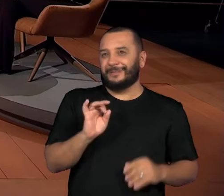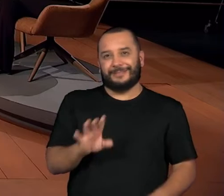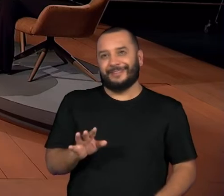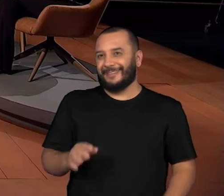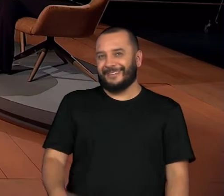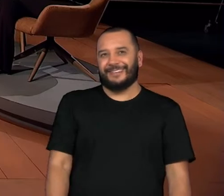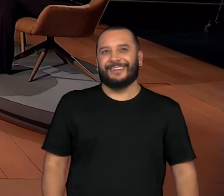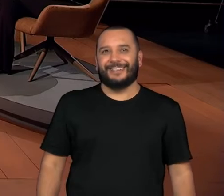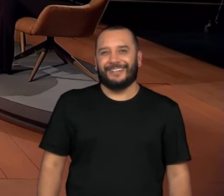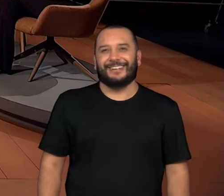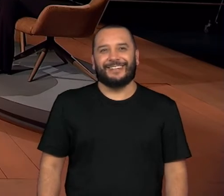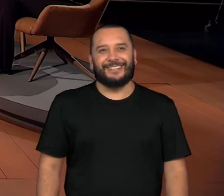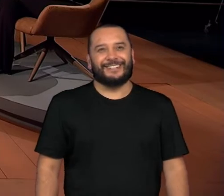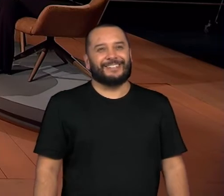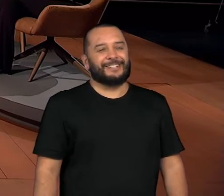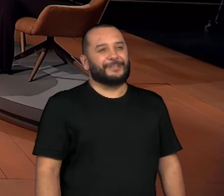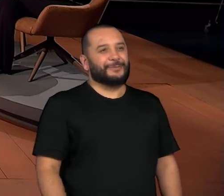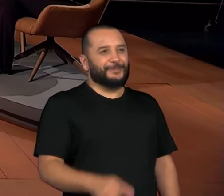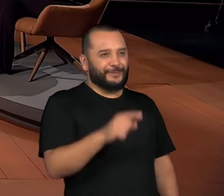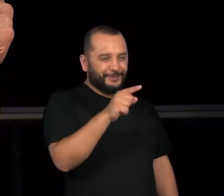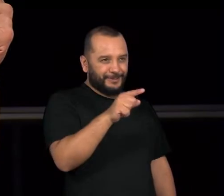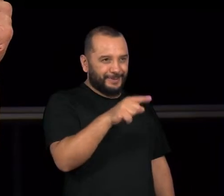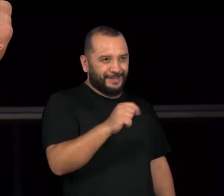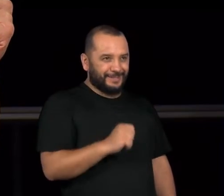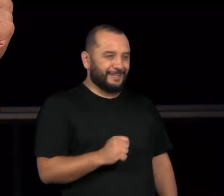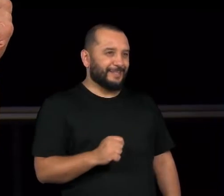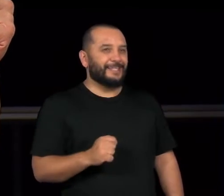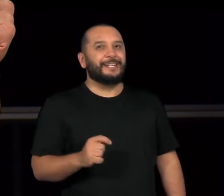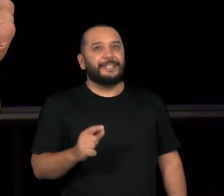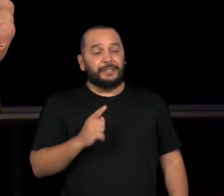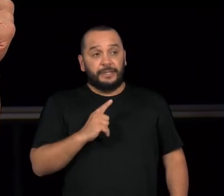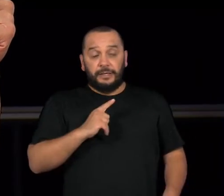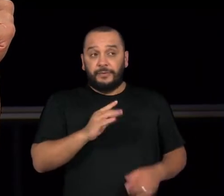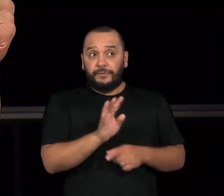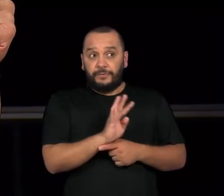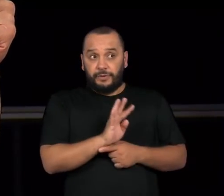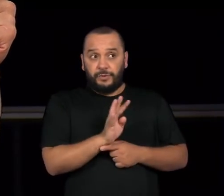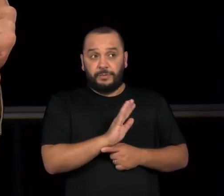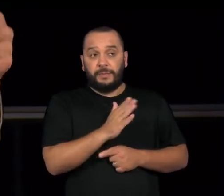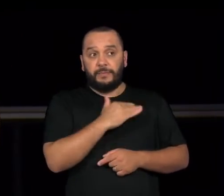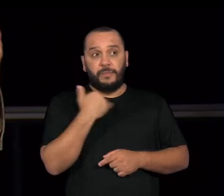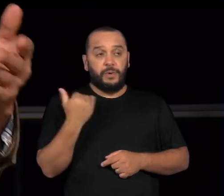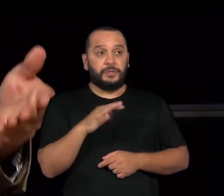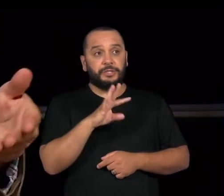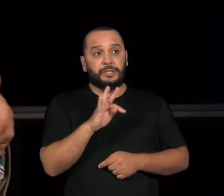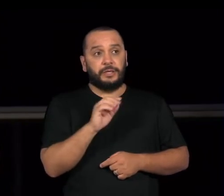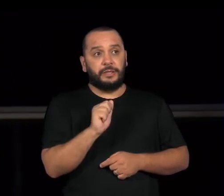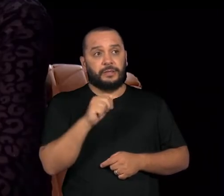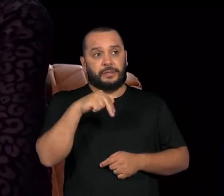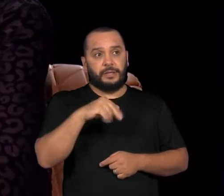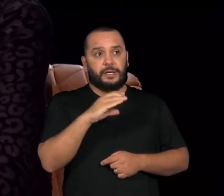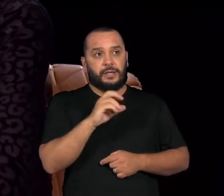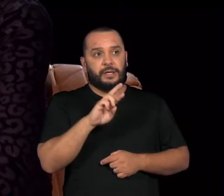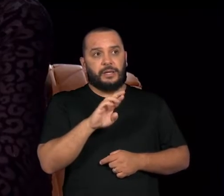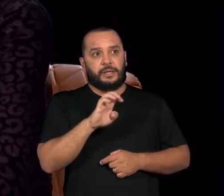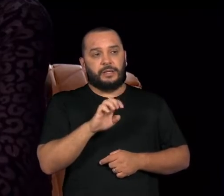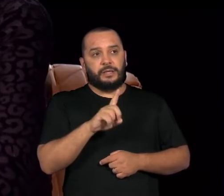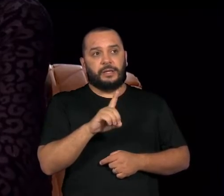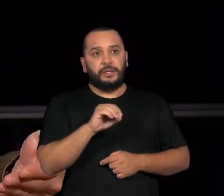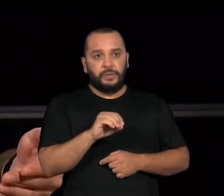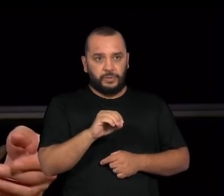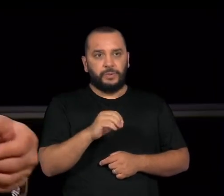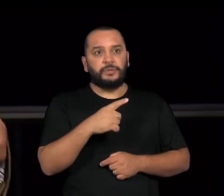Maravilhoso. Recentemente você fez o filme sobre a morte do Tancredo. Do Sérgio Rezende. Cai naquela história, vamos dizer, de uma